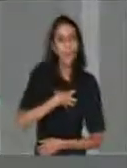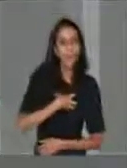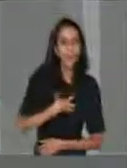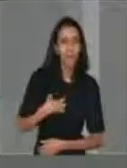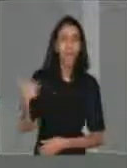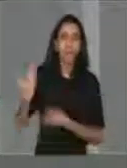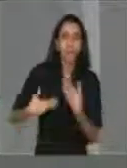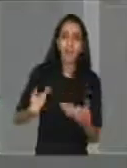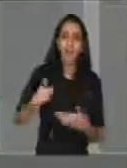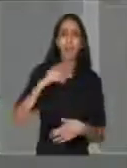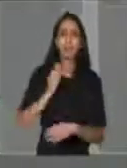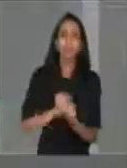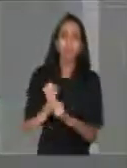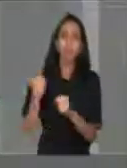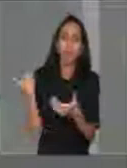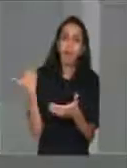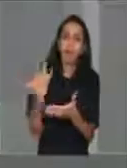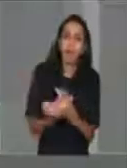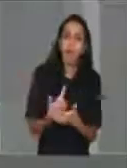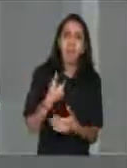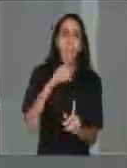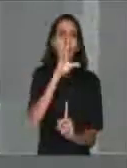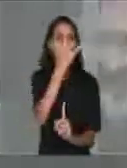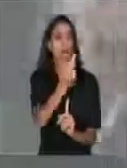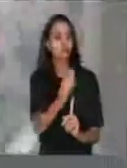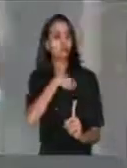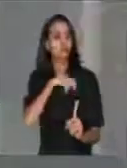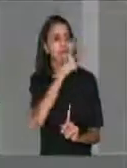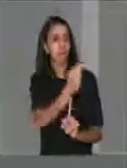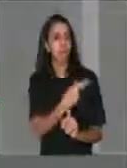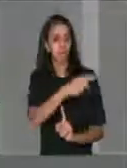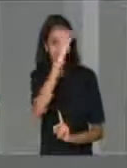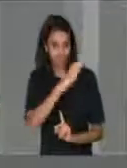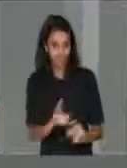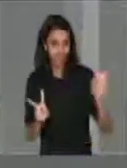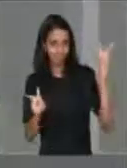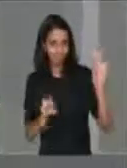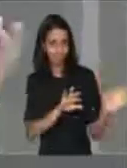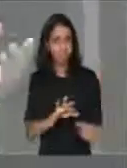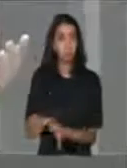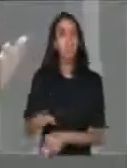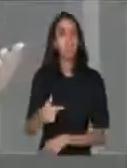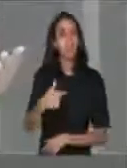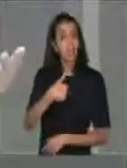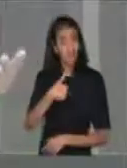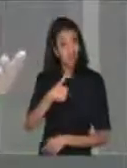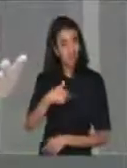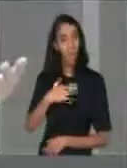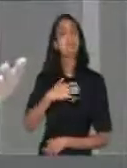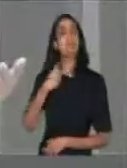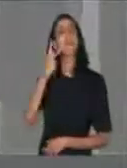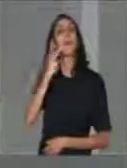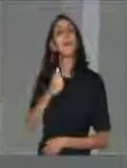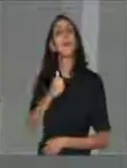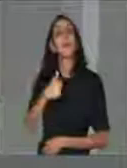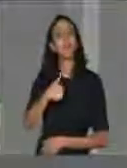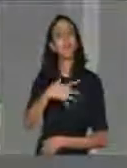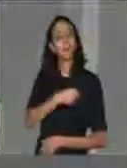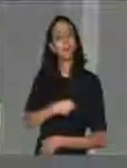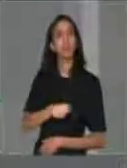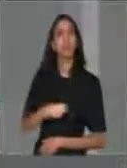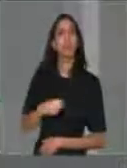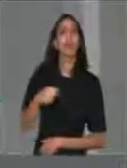estrada há muitos anos, sou um artista brasileiro. Eu sou filho de paulista com piauiense,